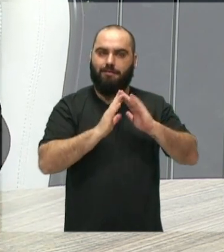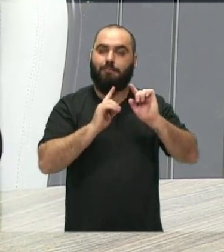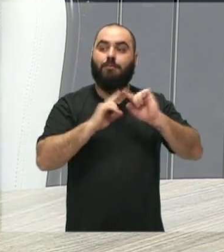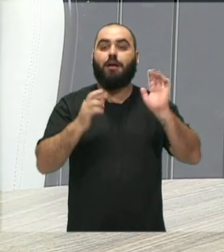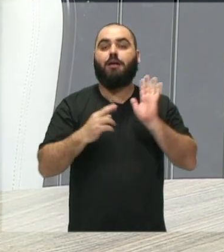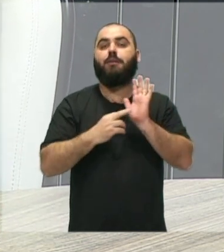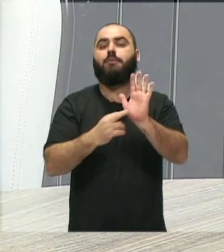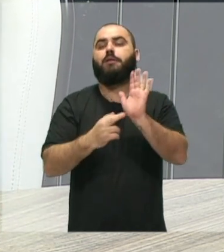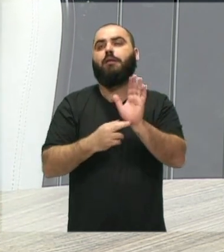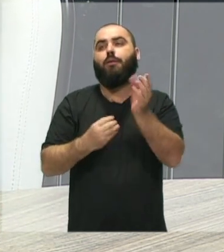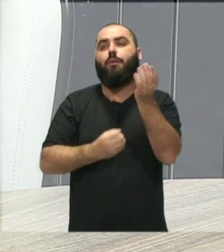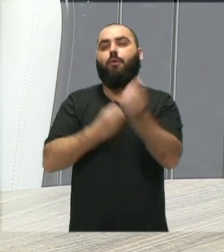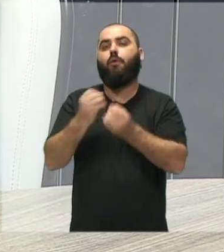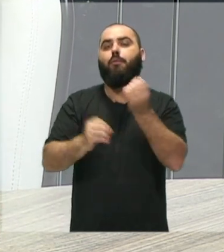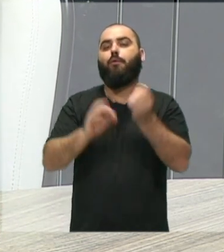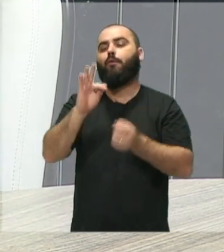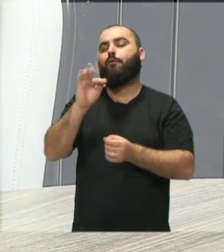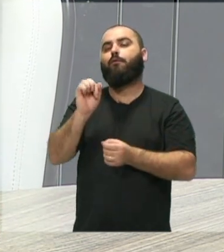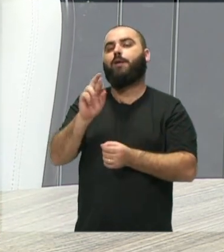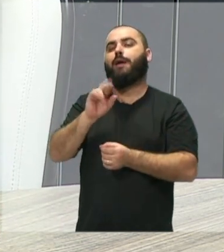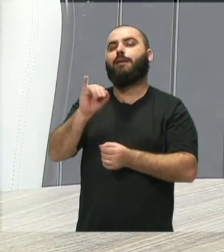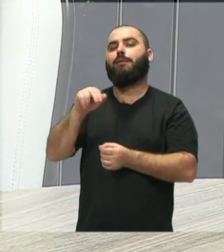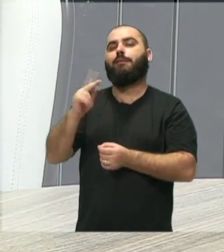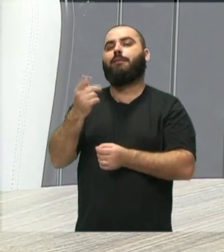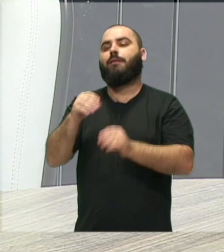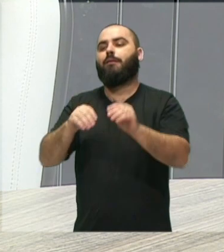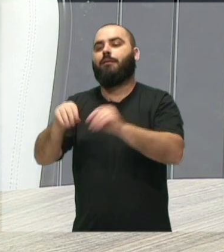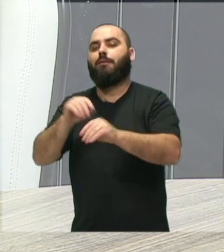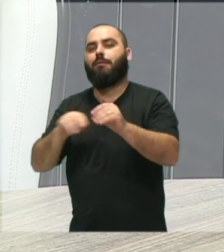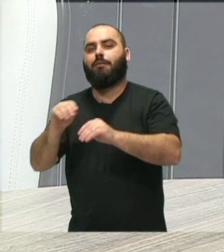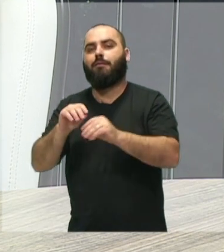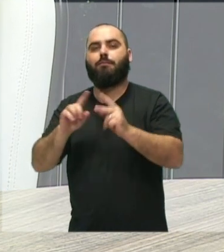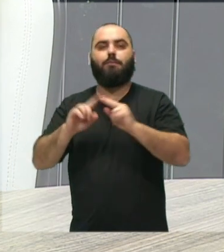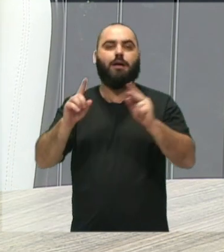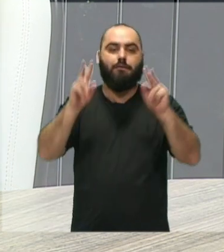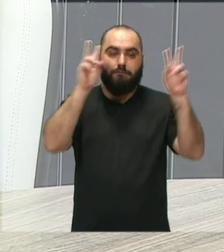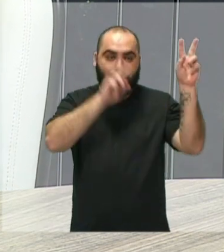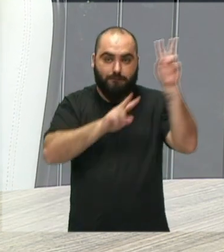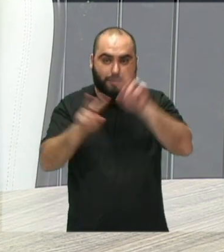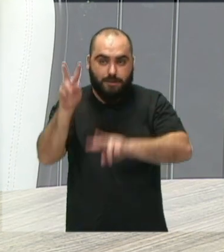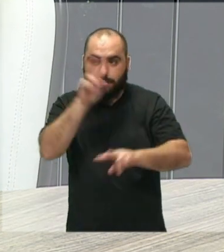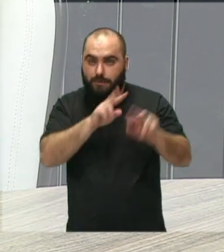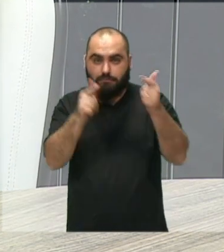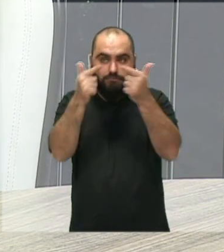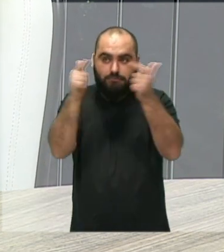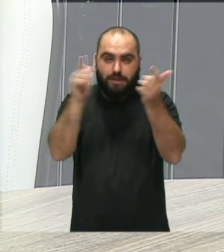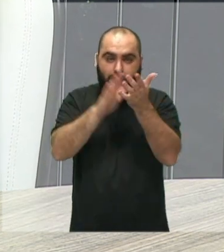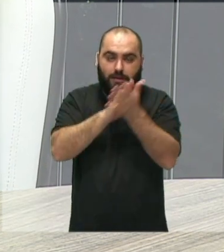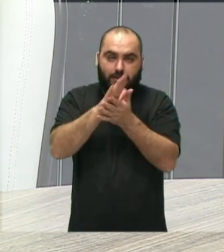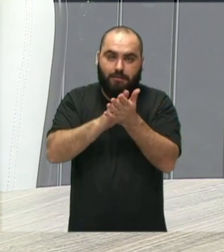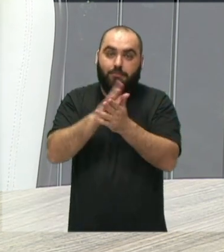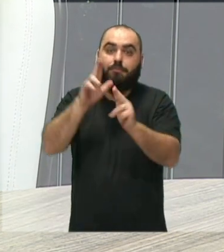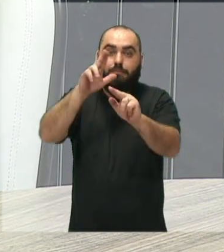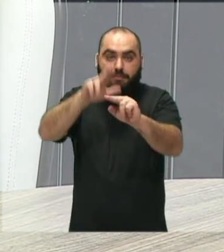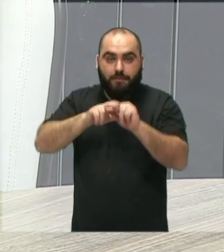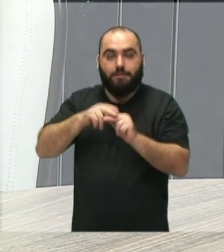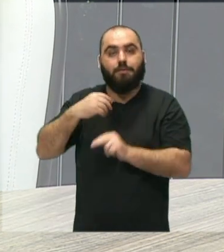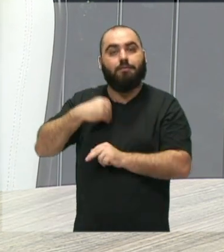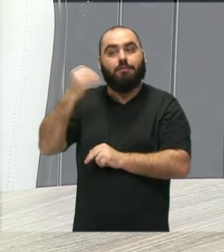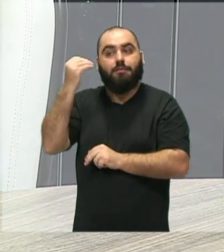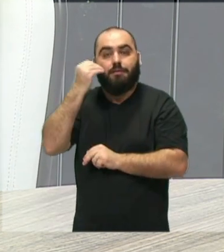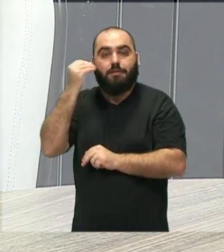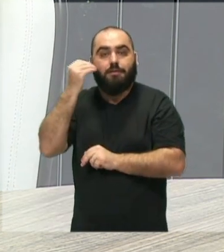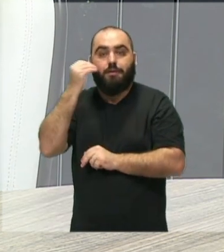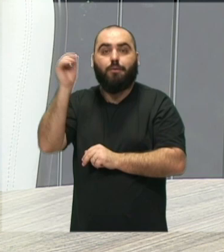a farinha, por exemplo, mas não tem nada assim visual, né, o processo dele sendo feito. Então, a gente está tentando buscar